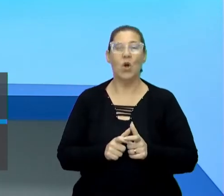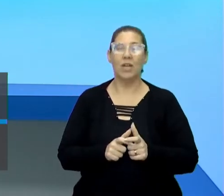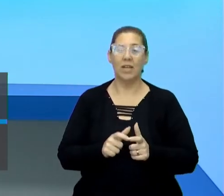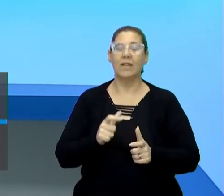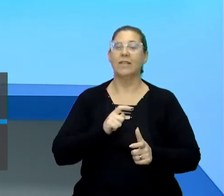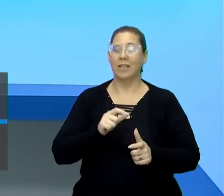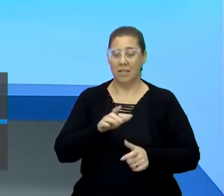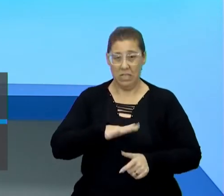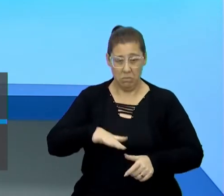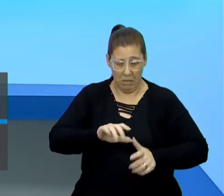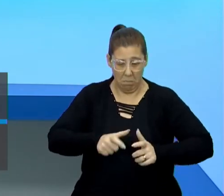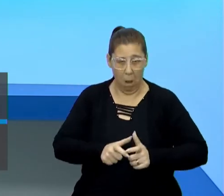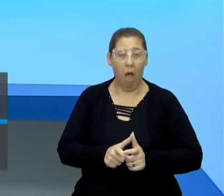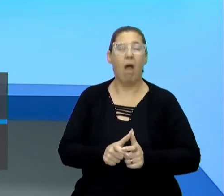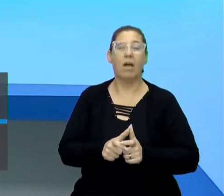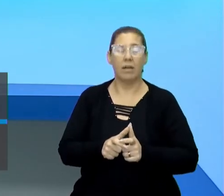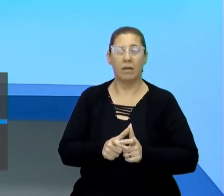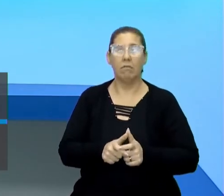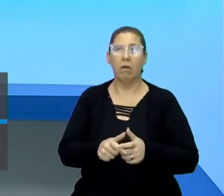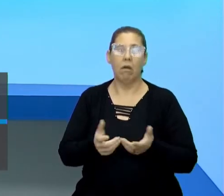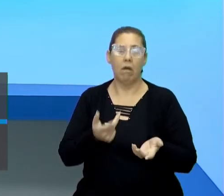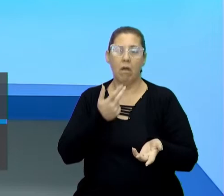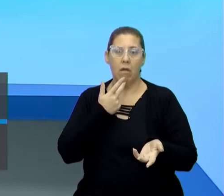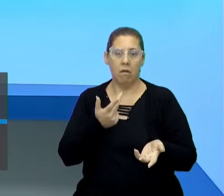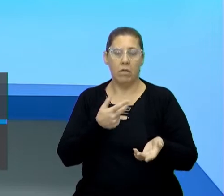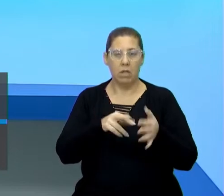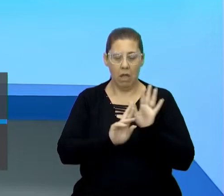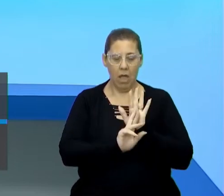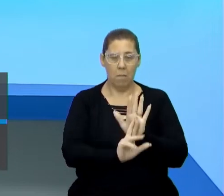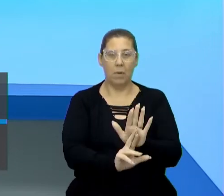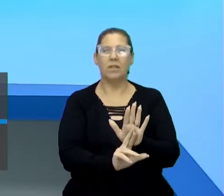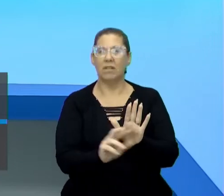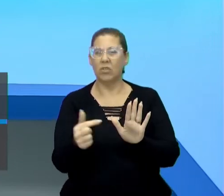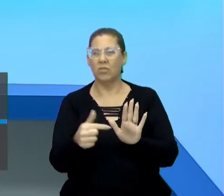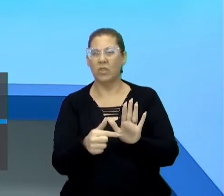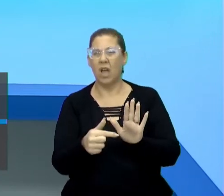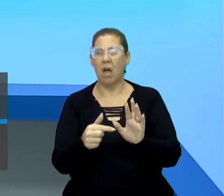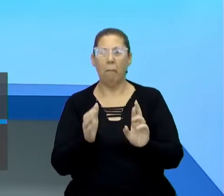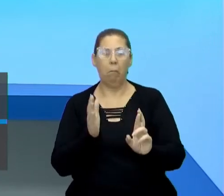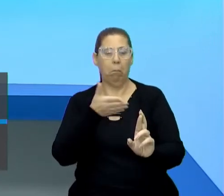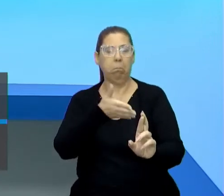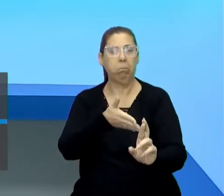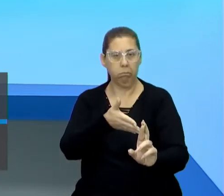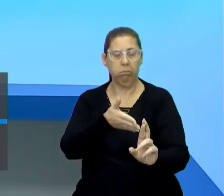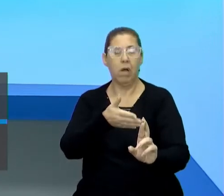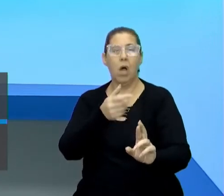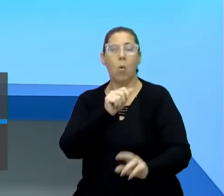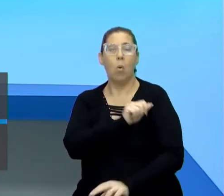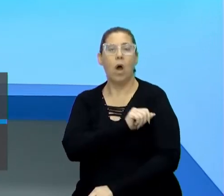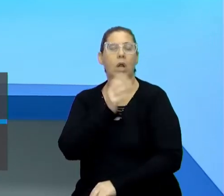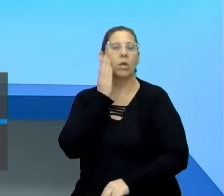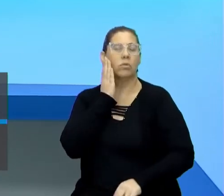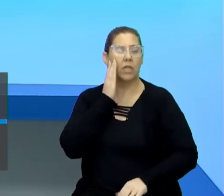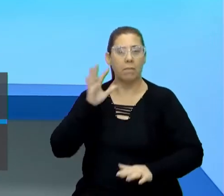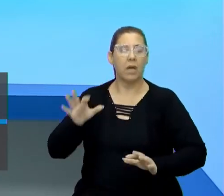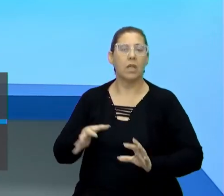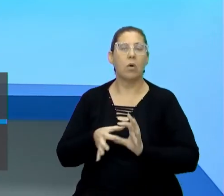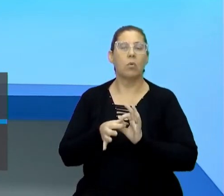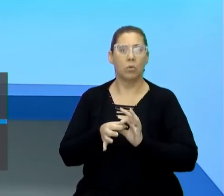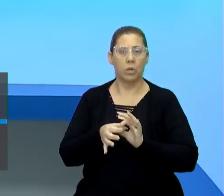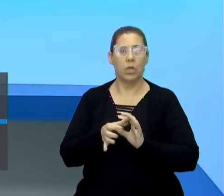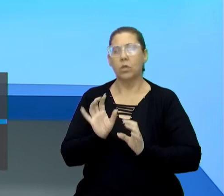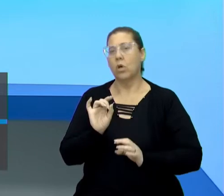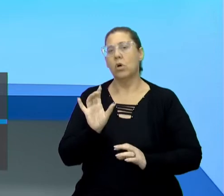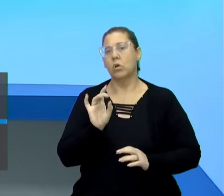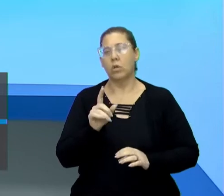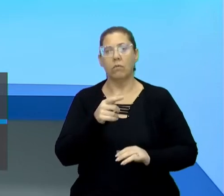elas têm menos espaço, assim, aquele espaço que eu falo é de representatividade mesmo, Porque o estudante sabe que a representatividade está ligada não só